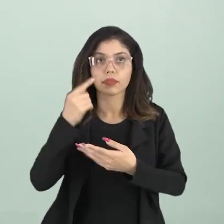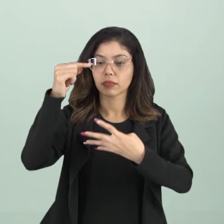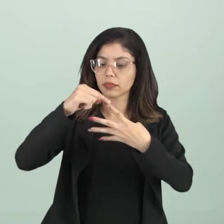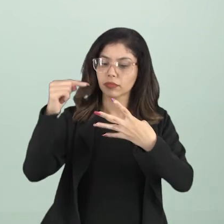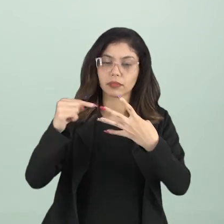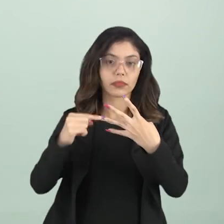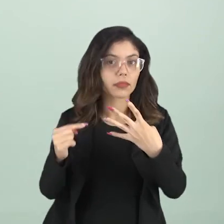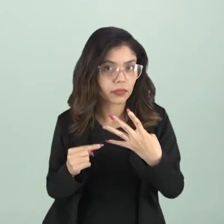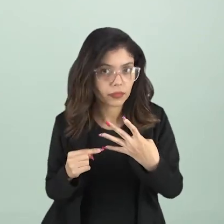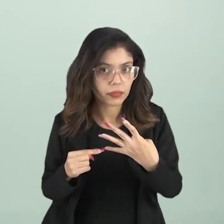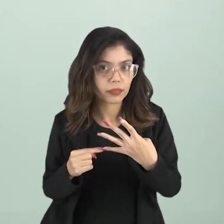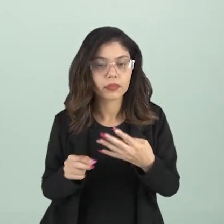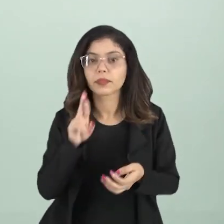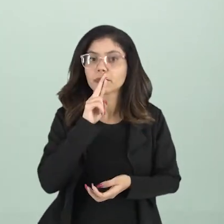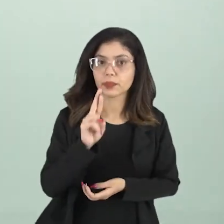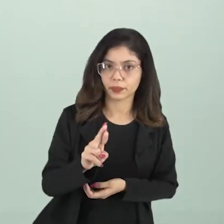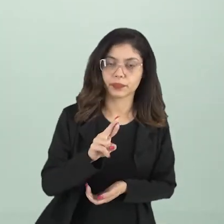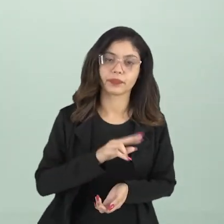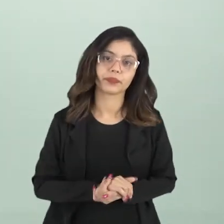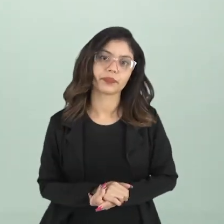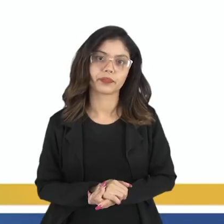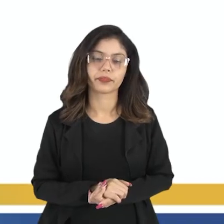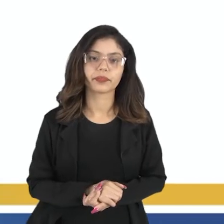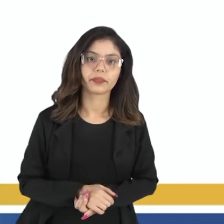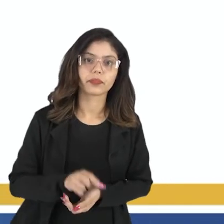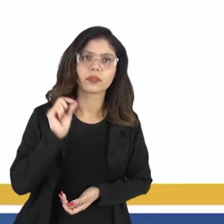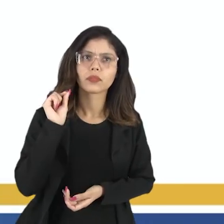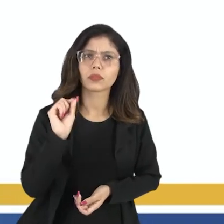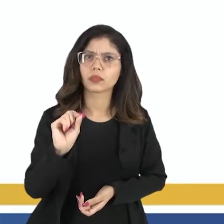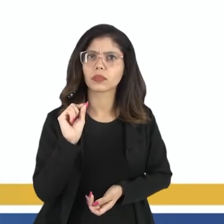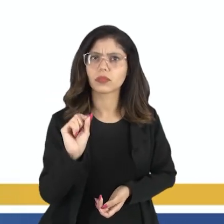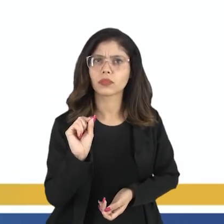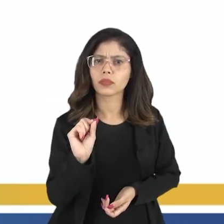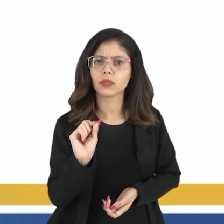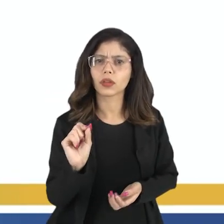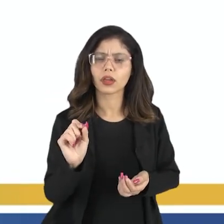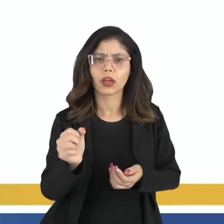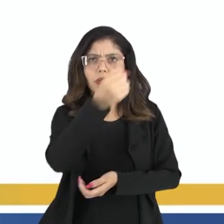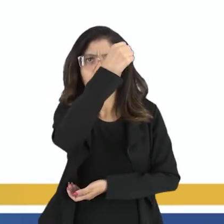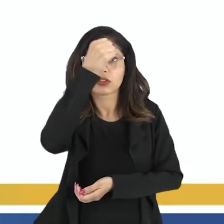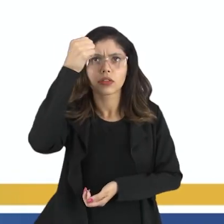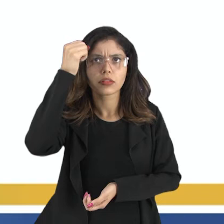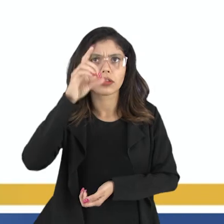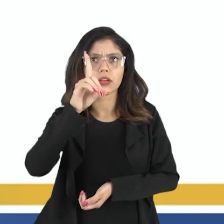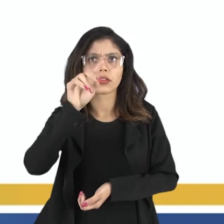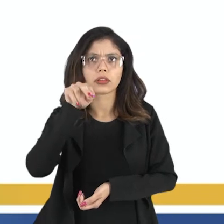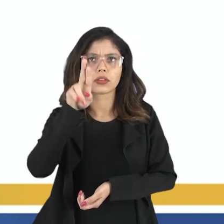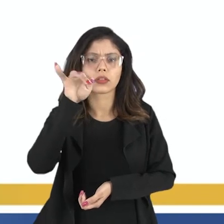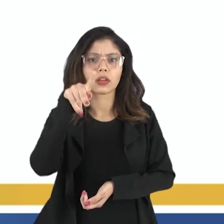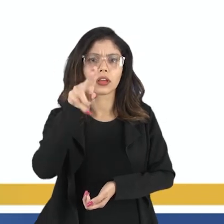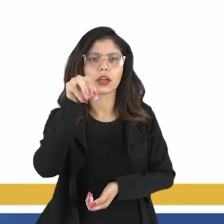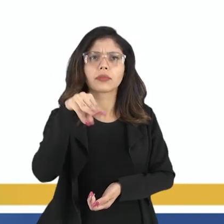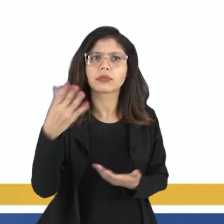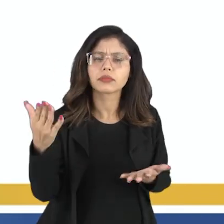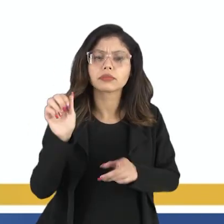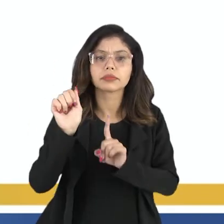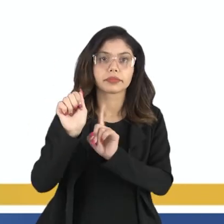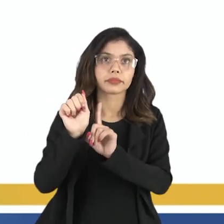4 possibilidades de resposta. O que é a sociologia para Durkheim? Alternativa